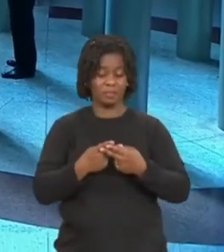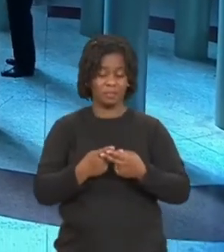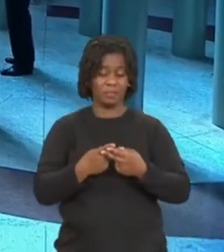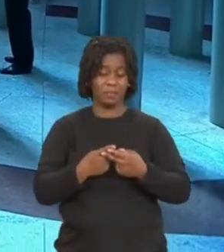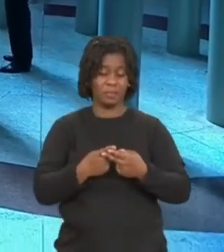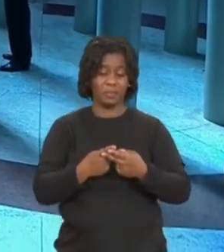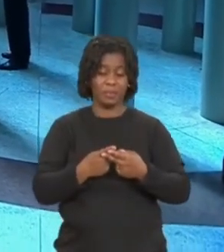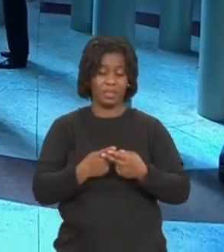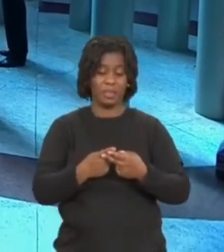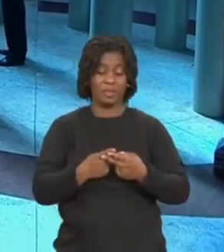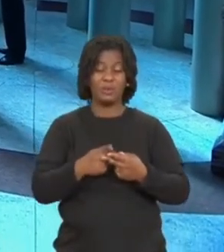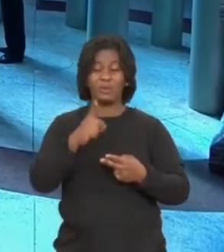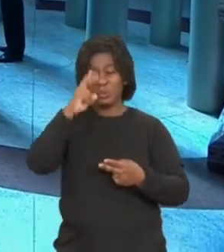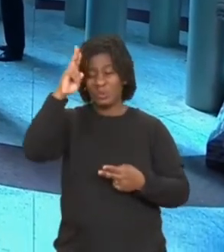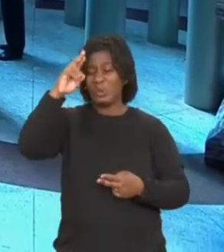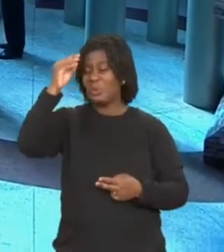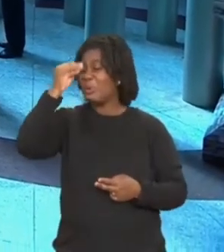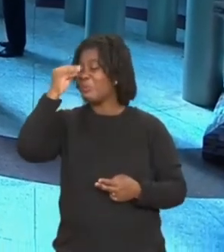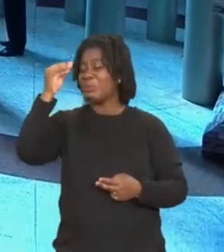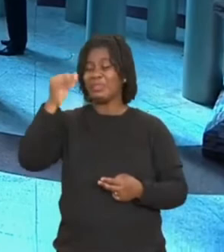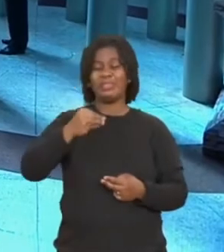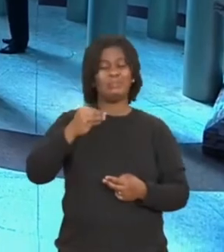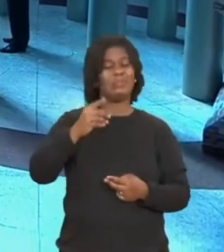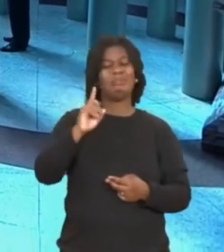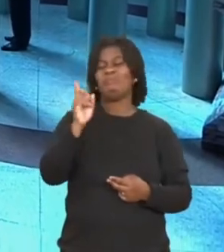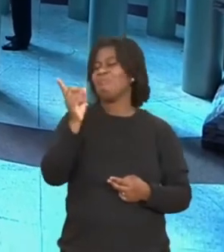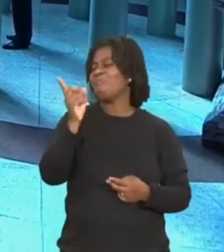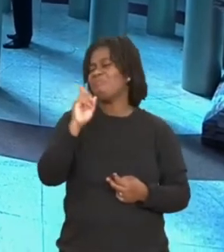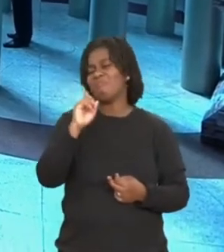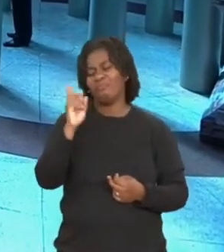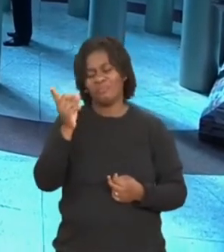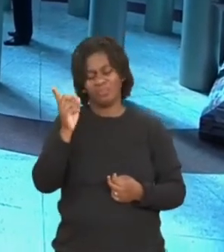e não tem me rejeitado,